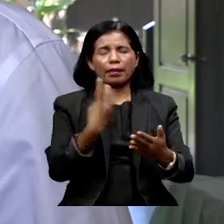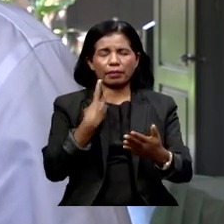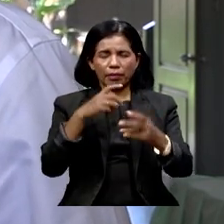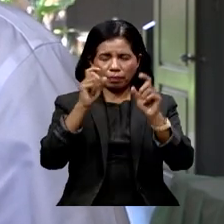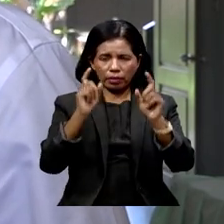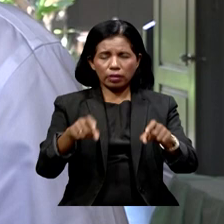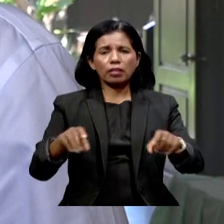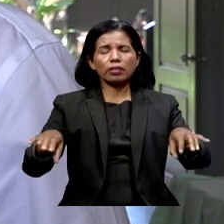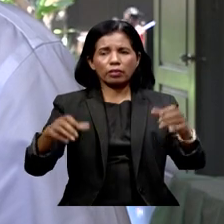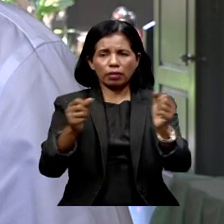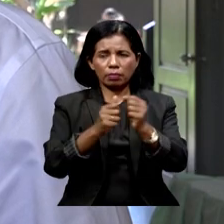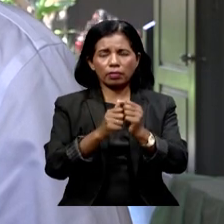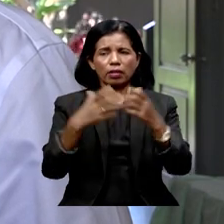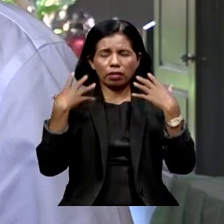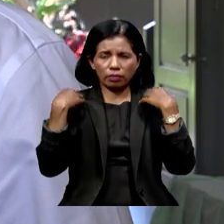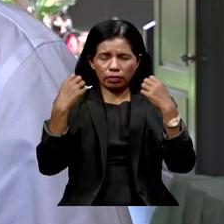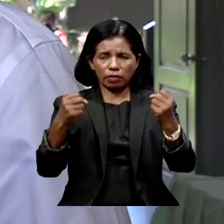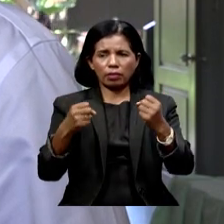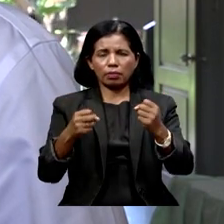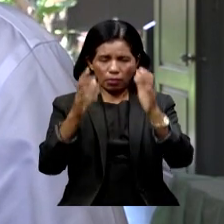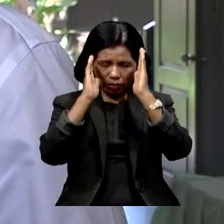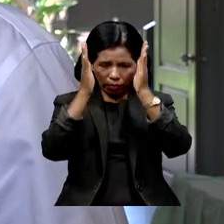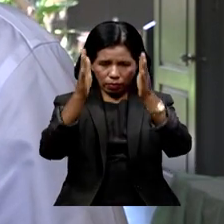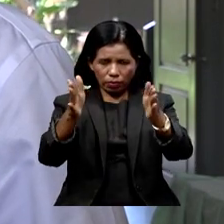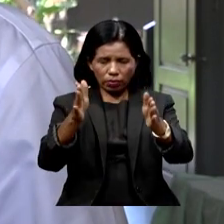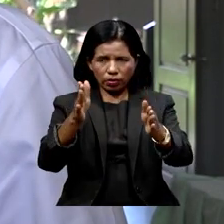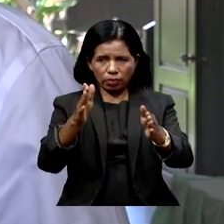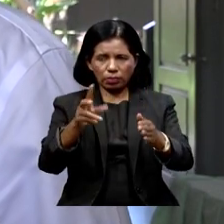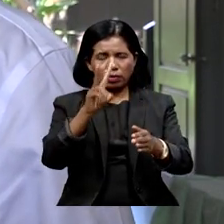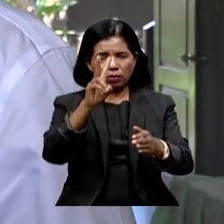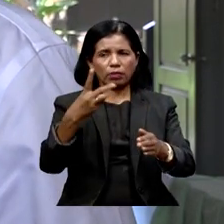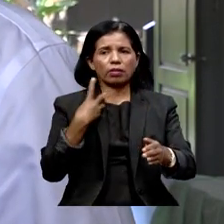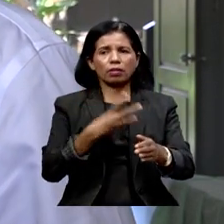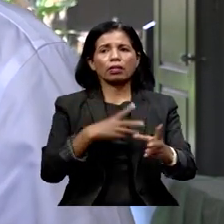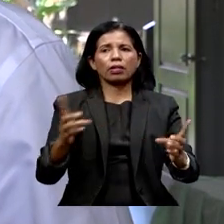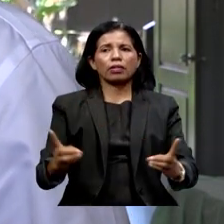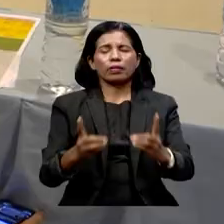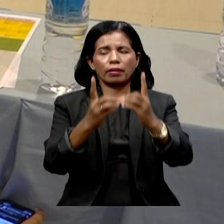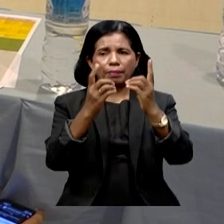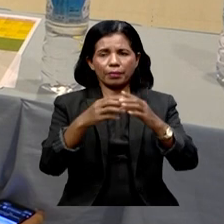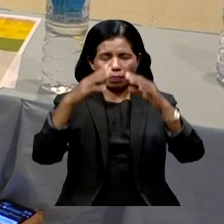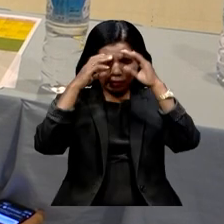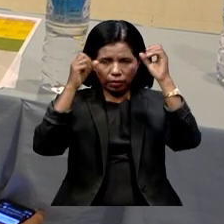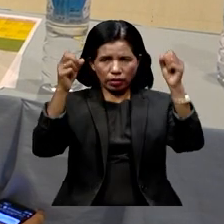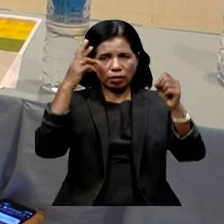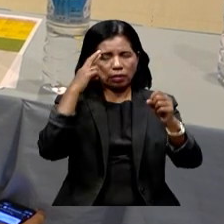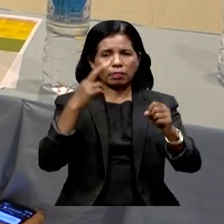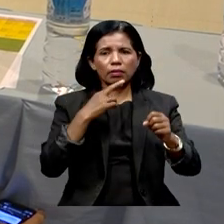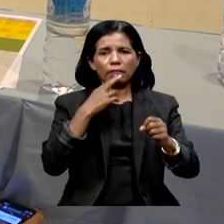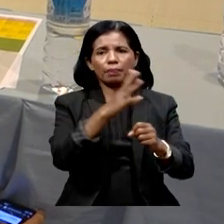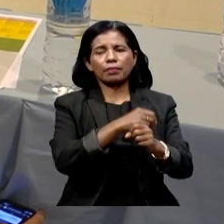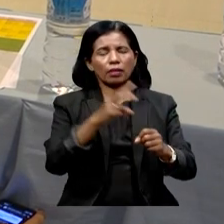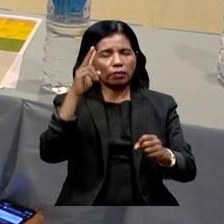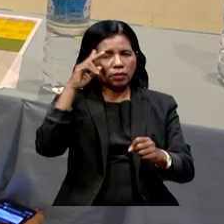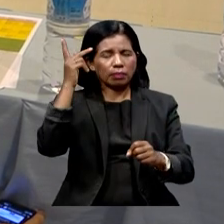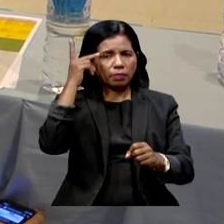te ki forti para harelos asunto ruan bem makaita in frente. Antes ne Presidente da República José Ramos Horta no Vice